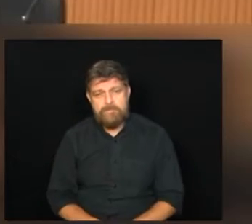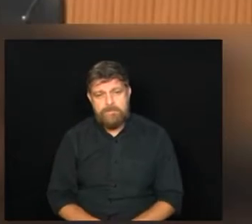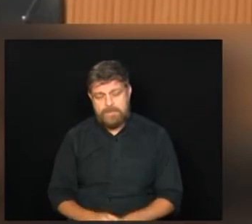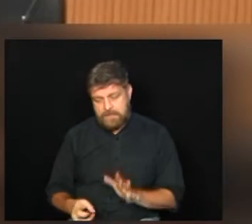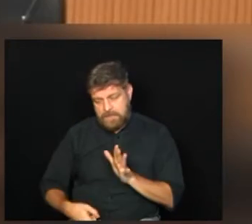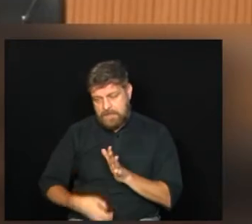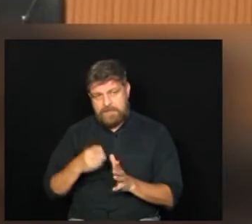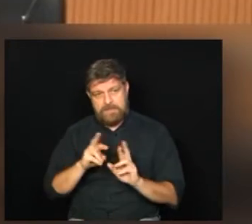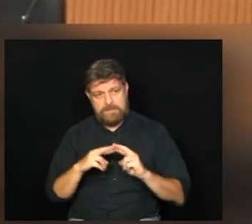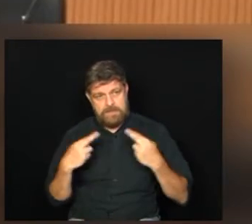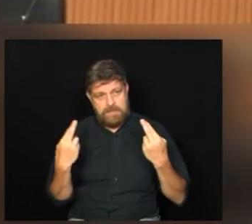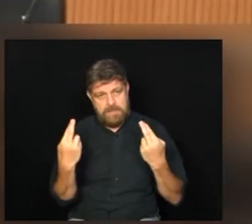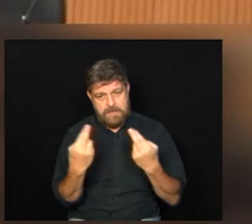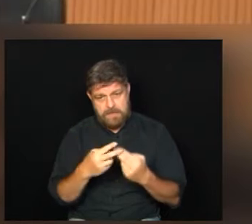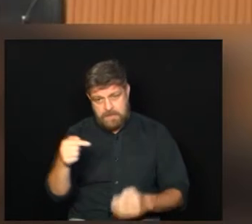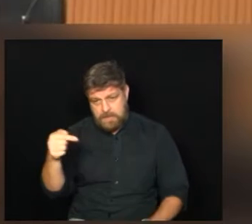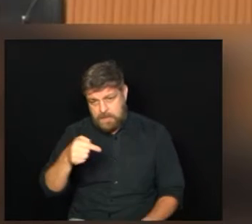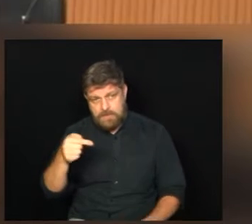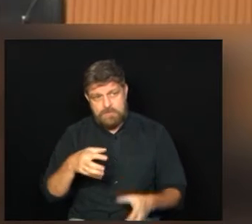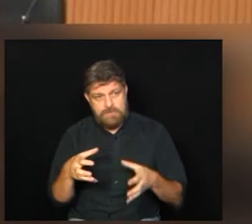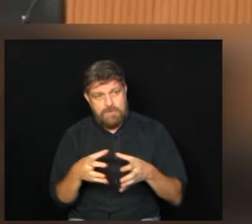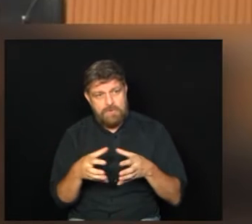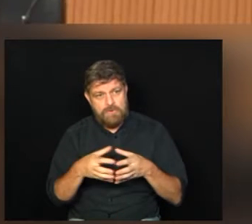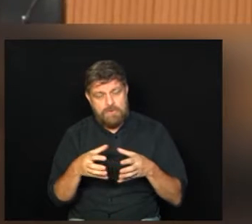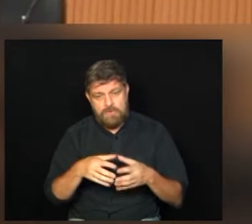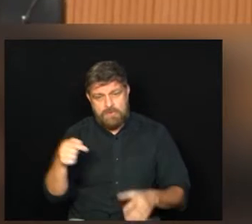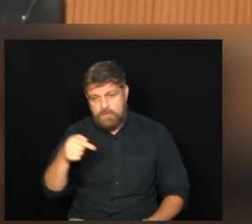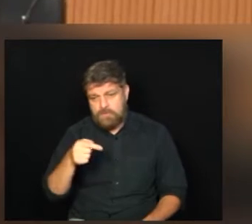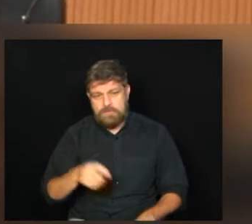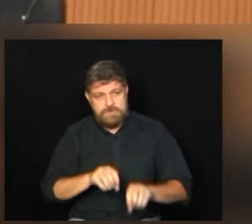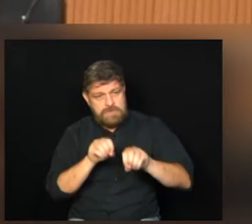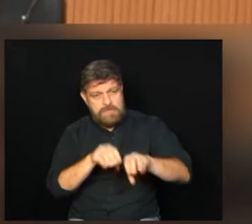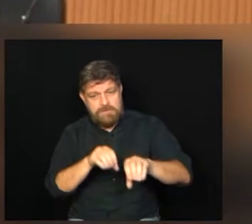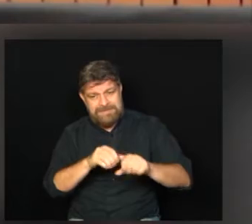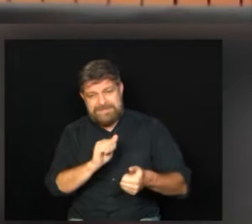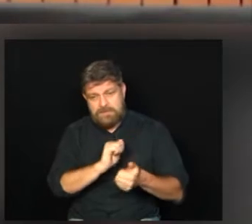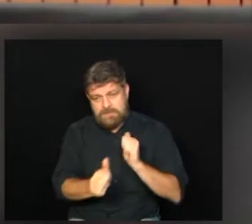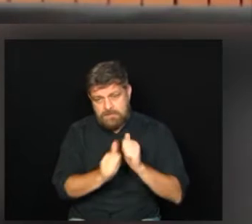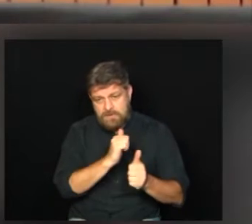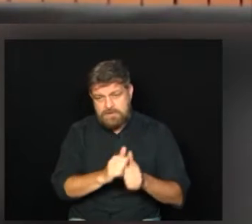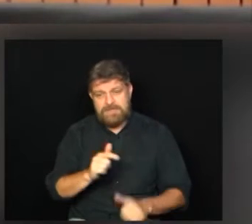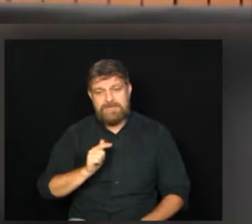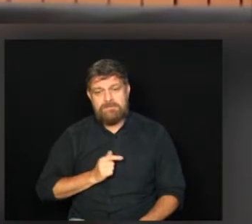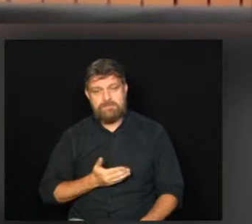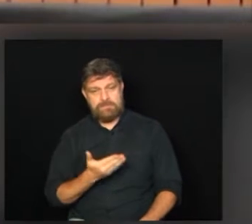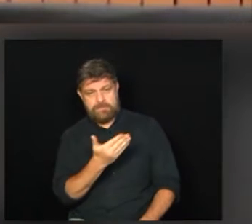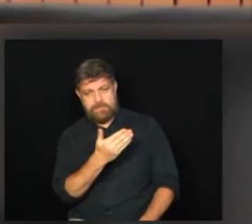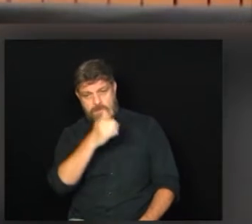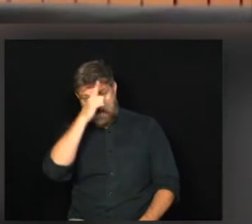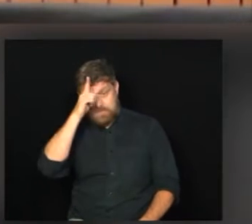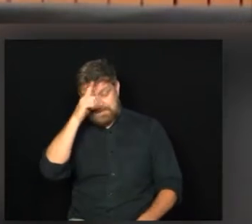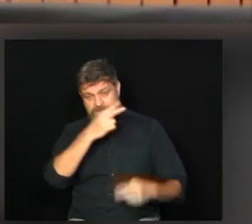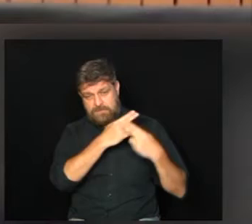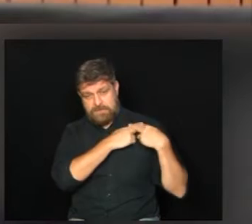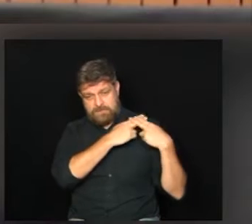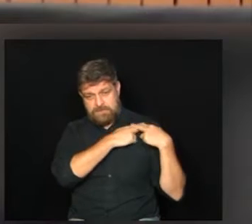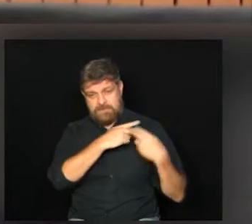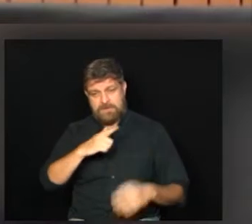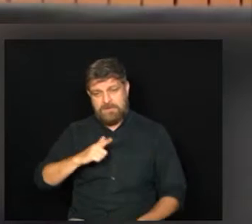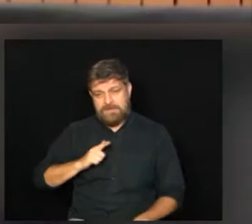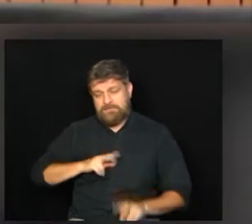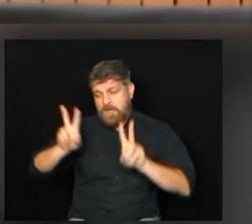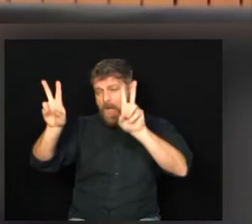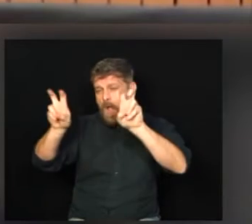5ª reunião ordinária da Comissão Permanente de Educação e Esporte, presidida por Gustavo Peta, teve